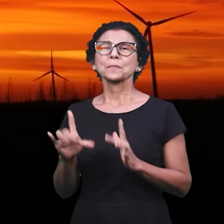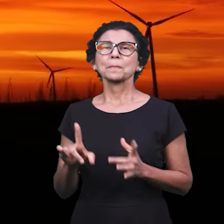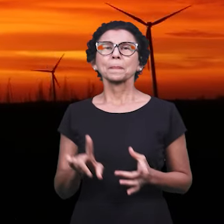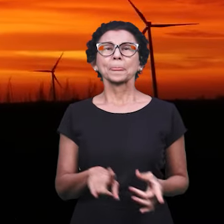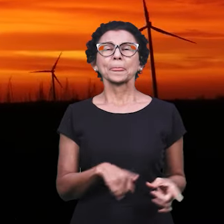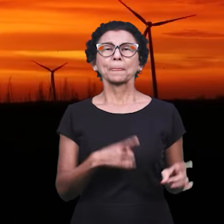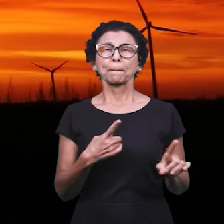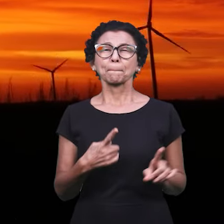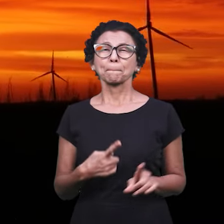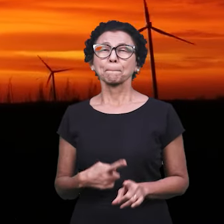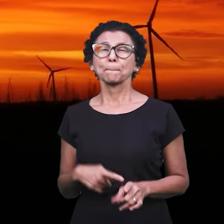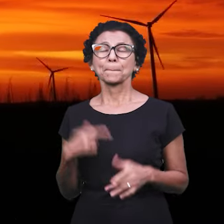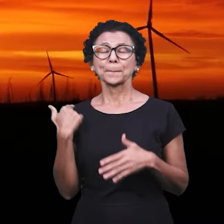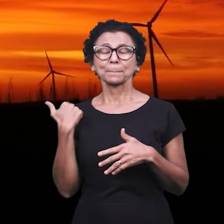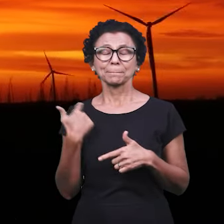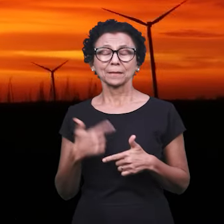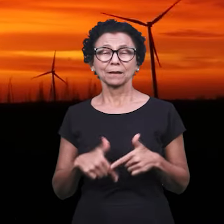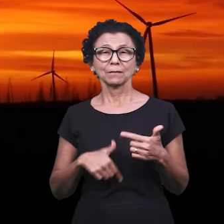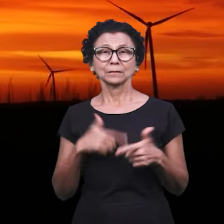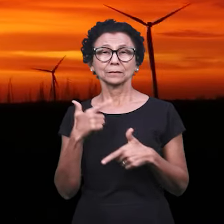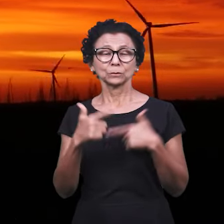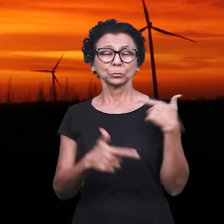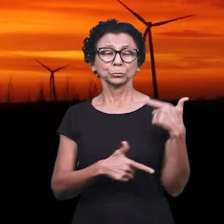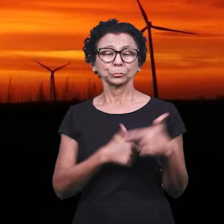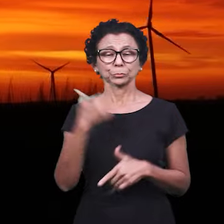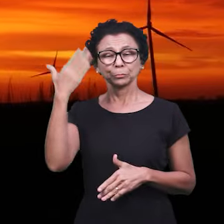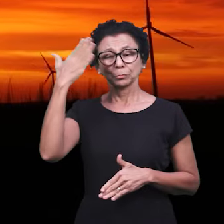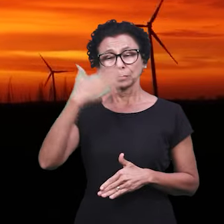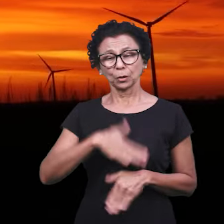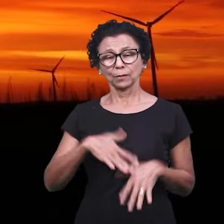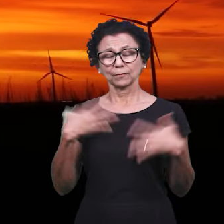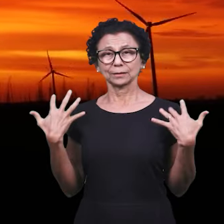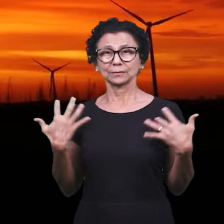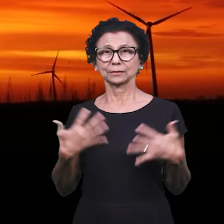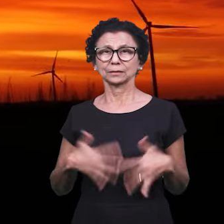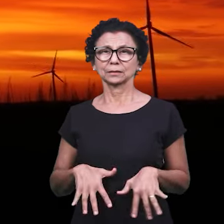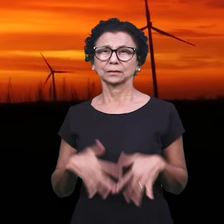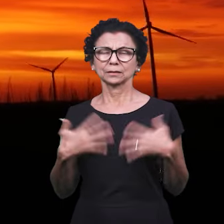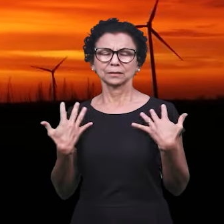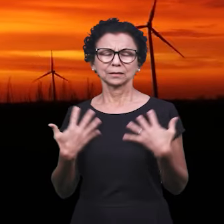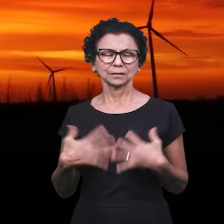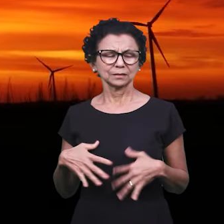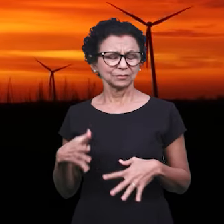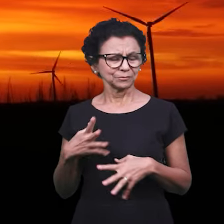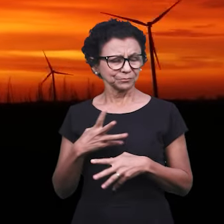Meus temores e aflições me acompanham.